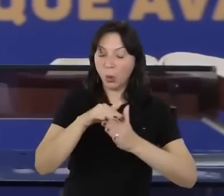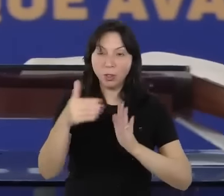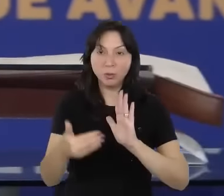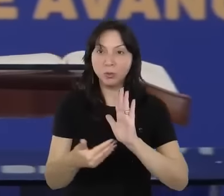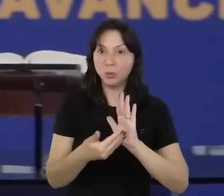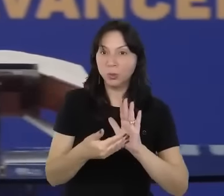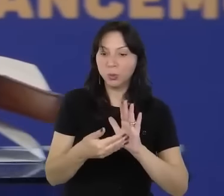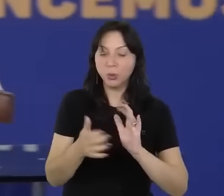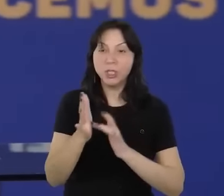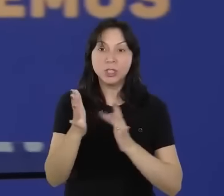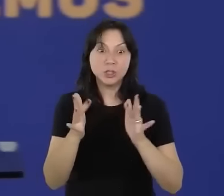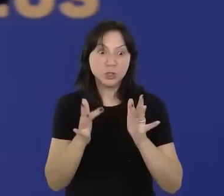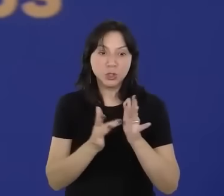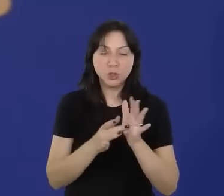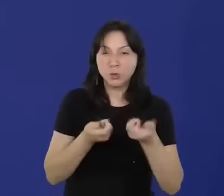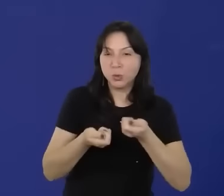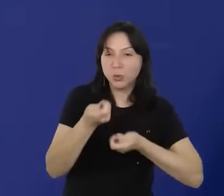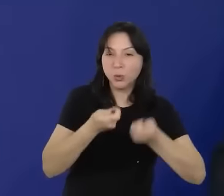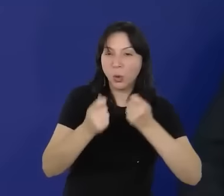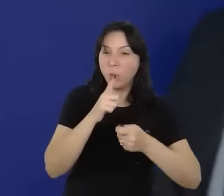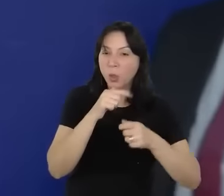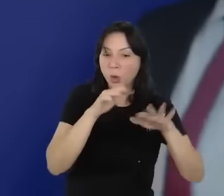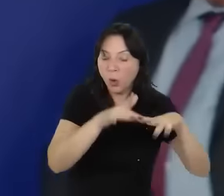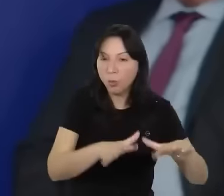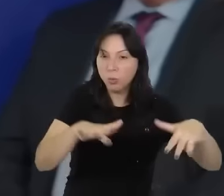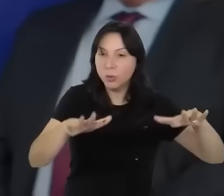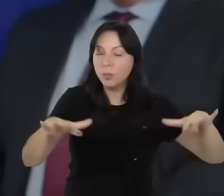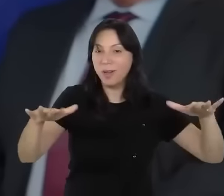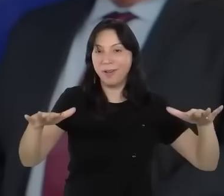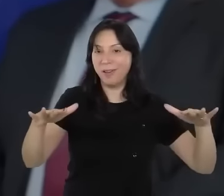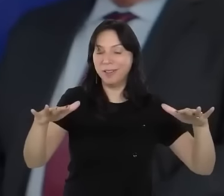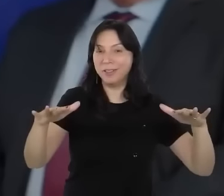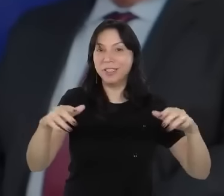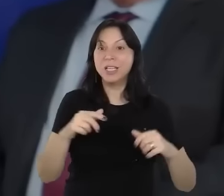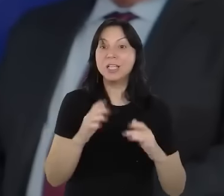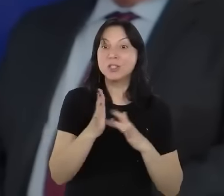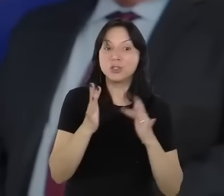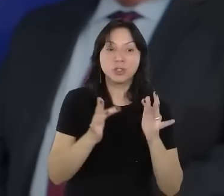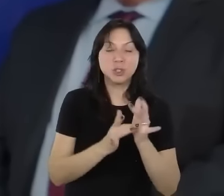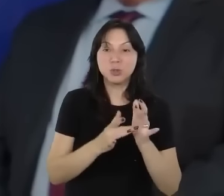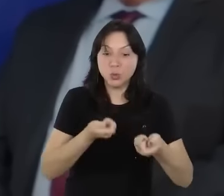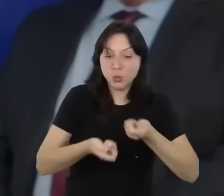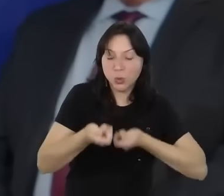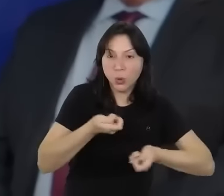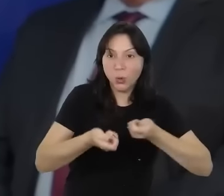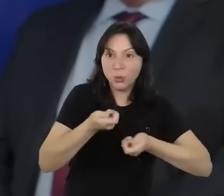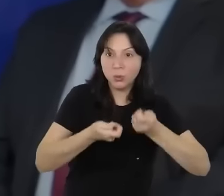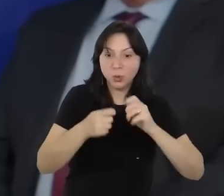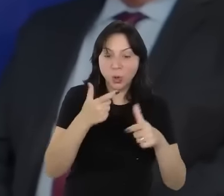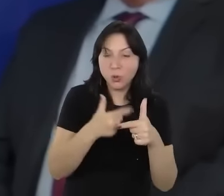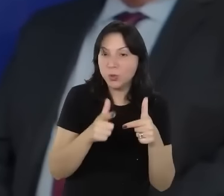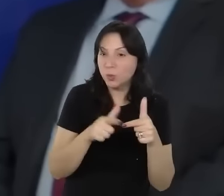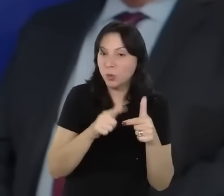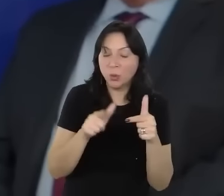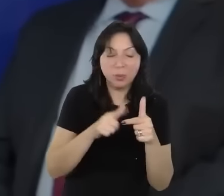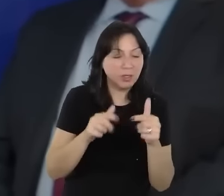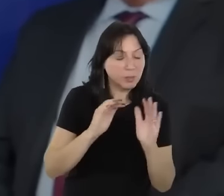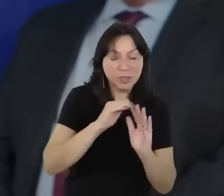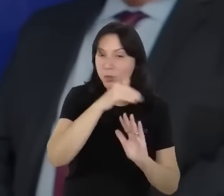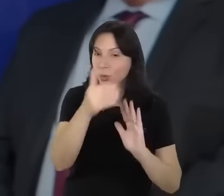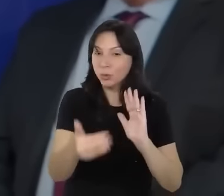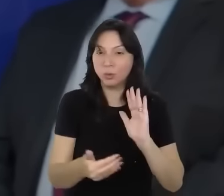revoltas que conspiram e ameaçam a você estão literalmente debaixo dos pés do Senhor Jesus ele não apenas faz o seu caminho na